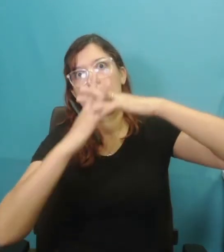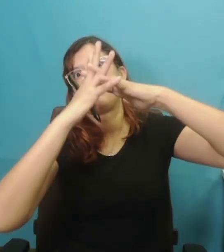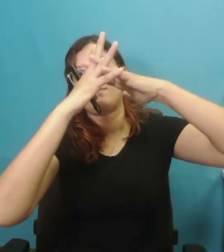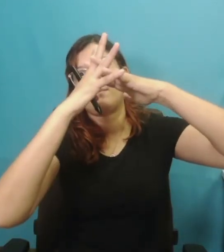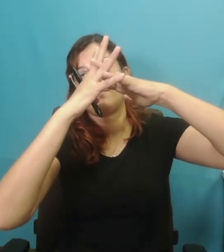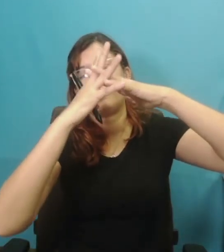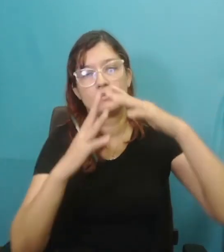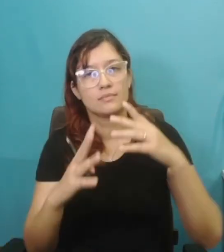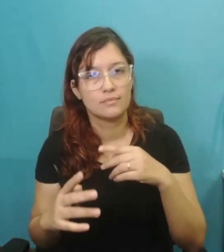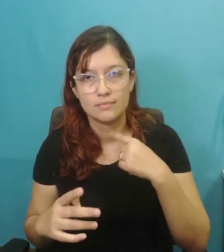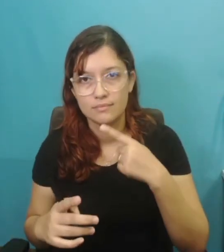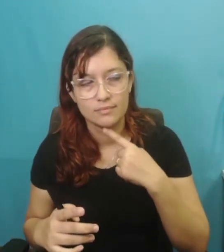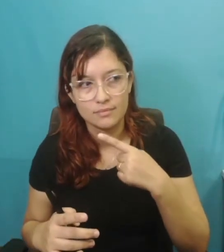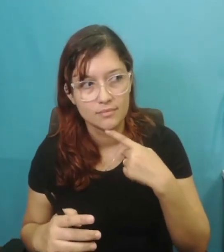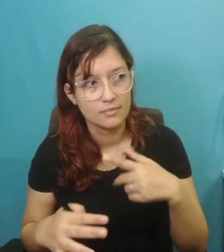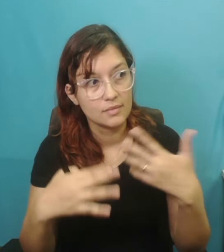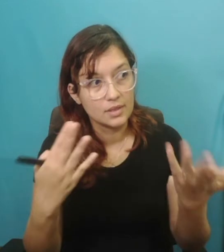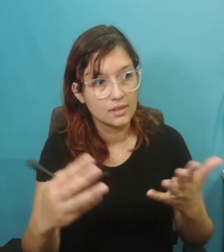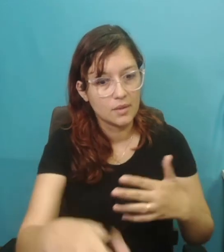Aí passou de um segundo.